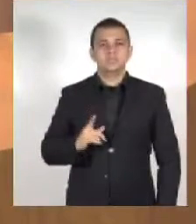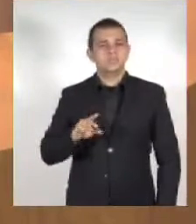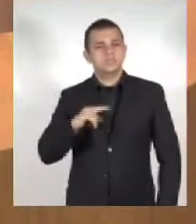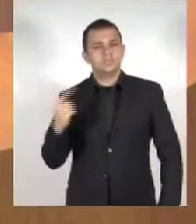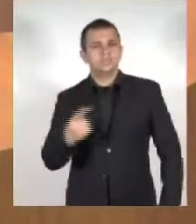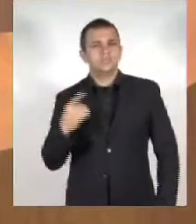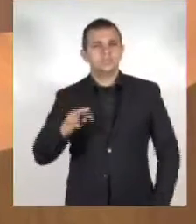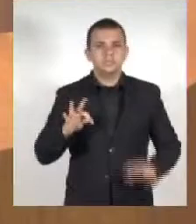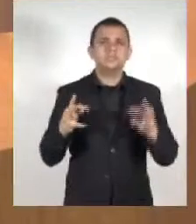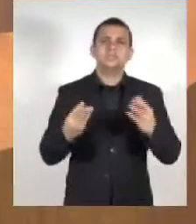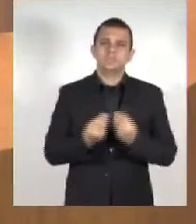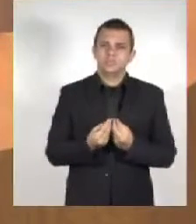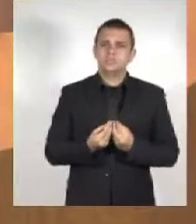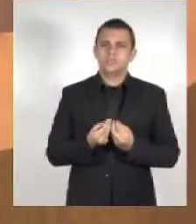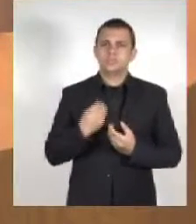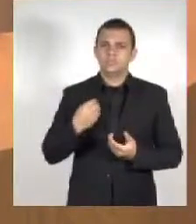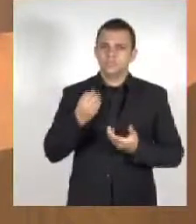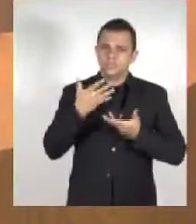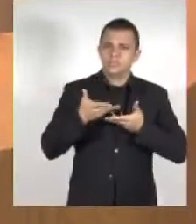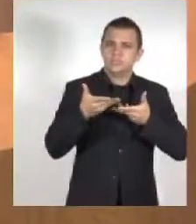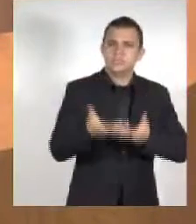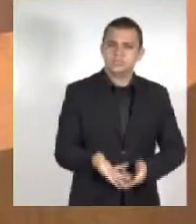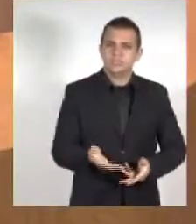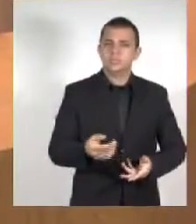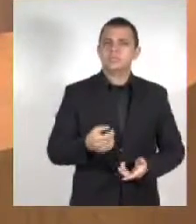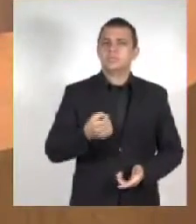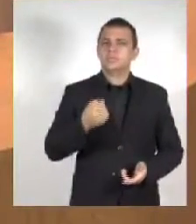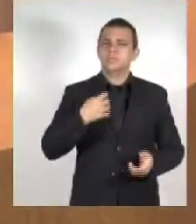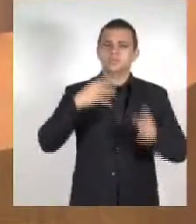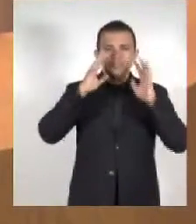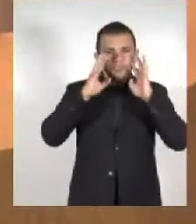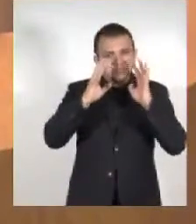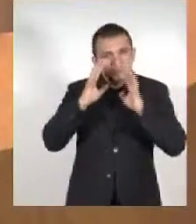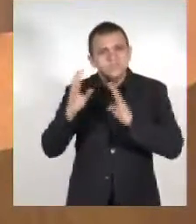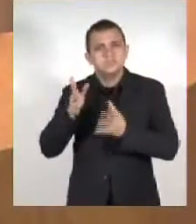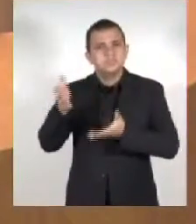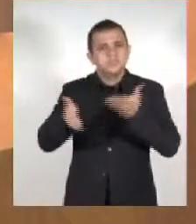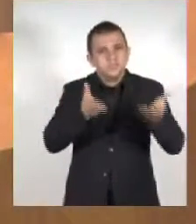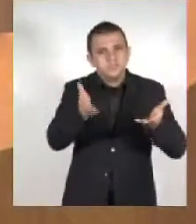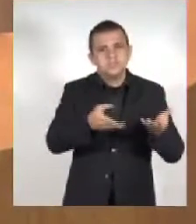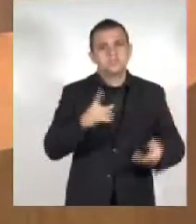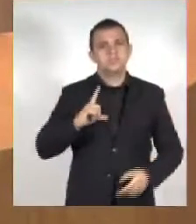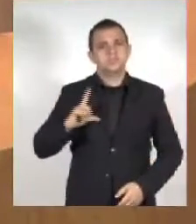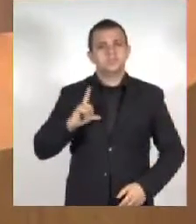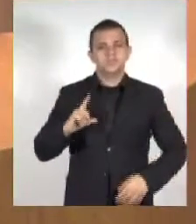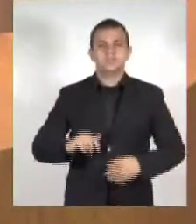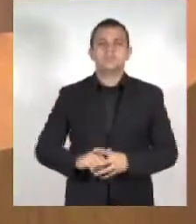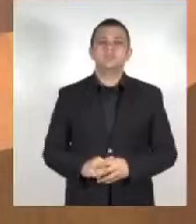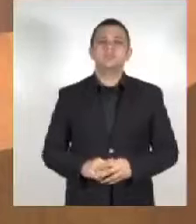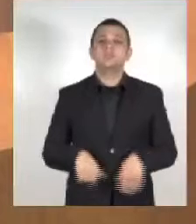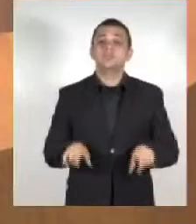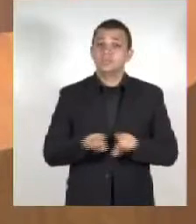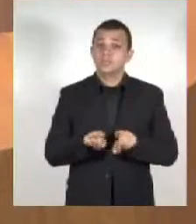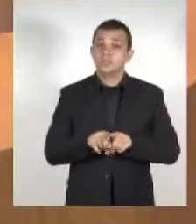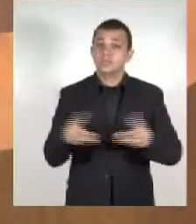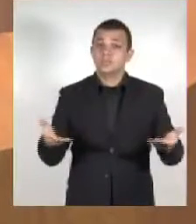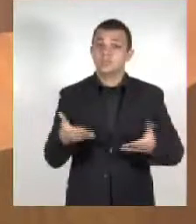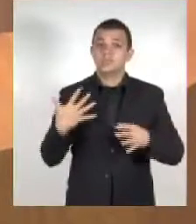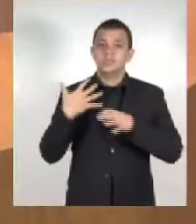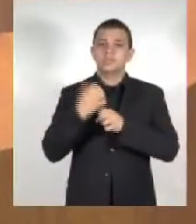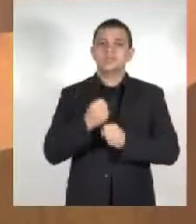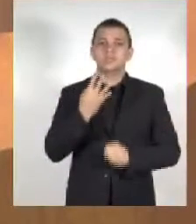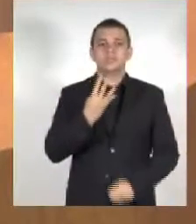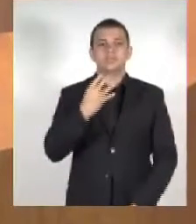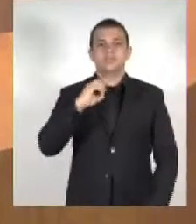nós de forma muito atenciosa. E ao completar 403